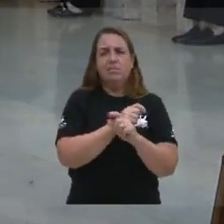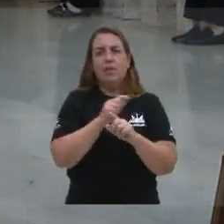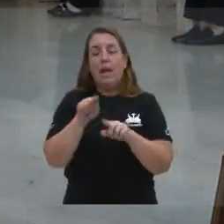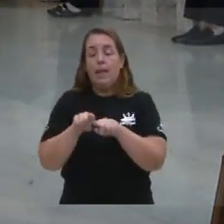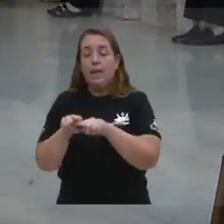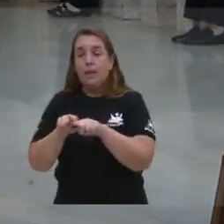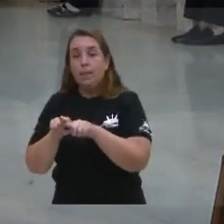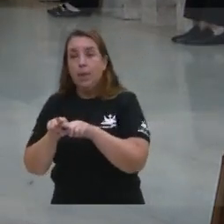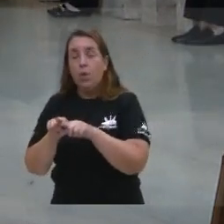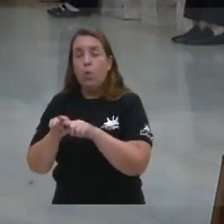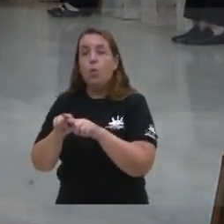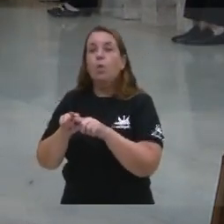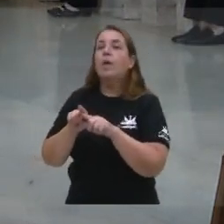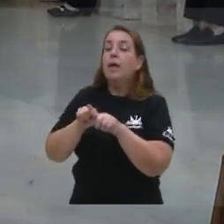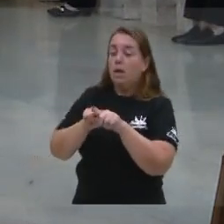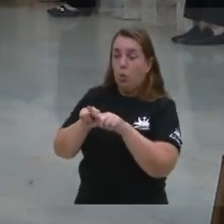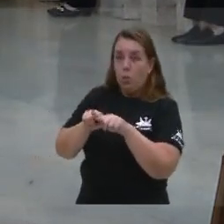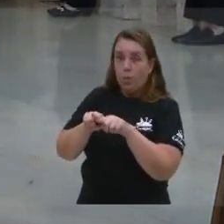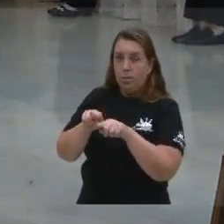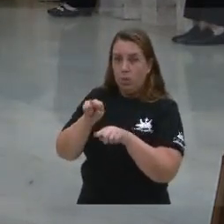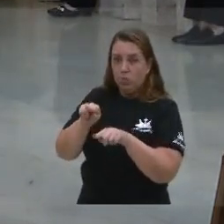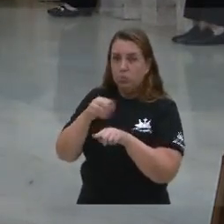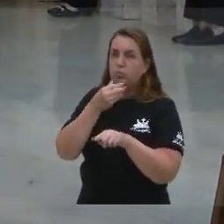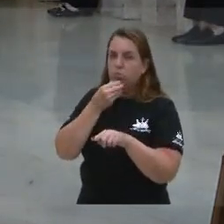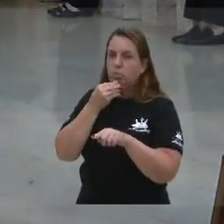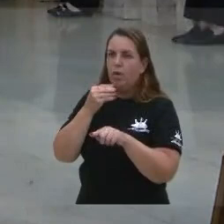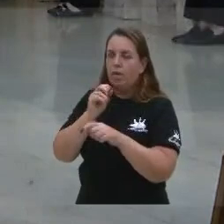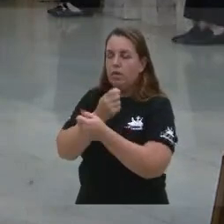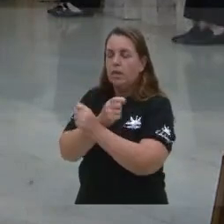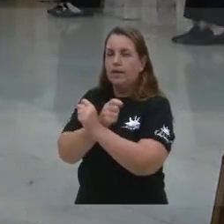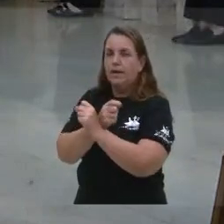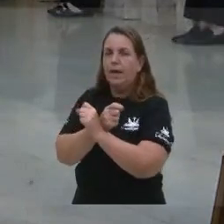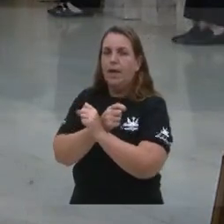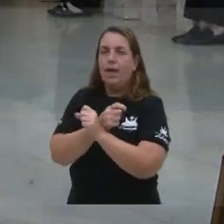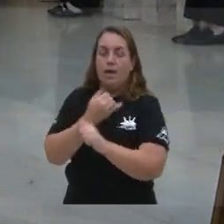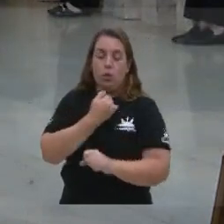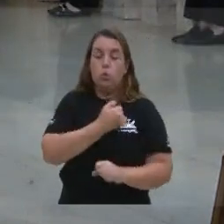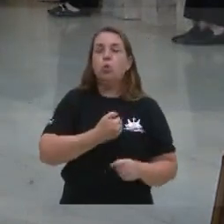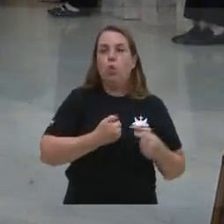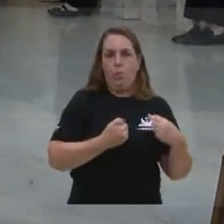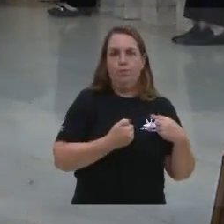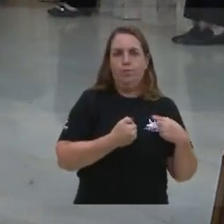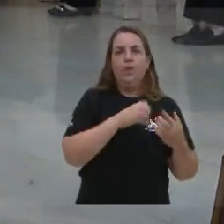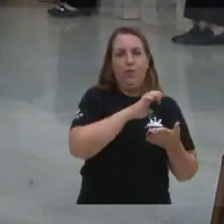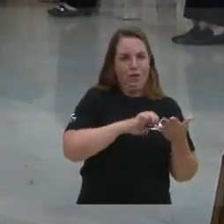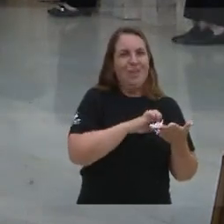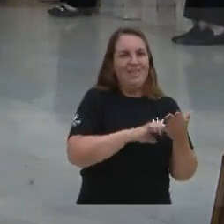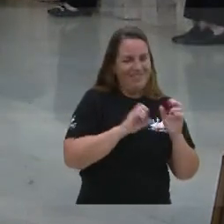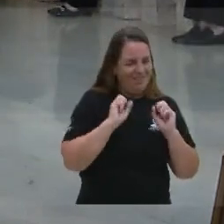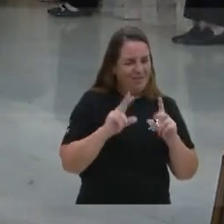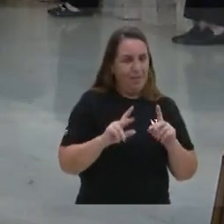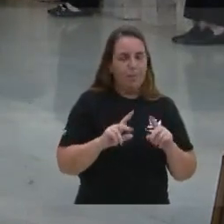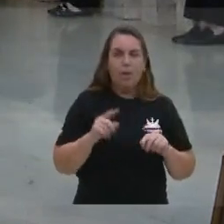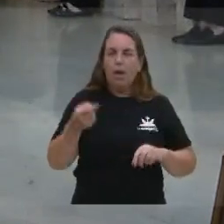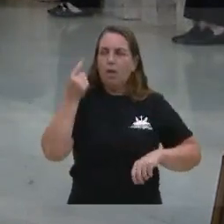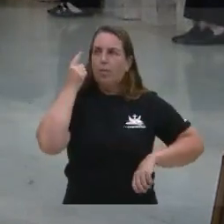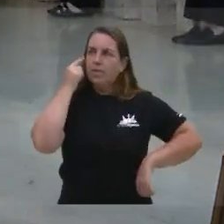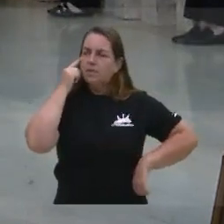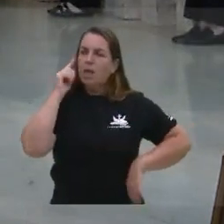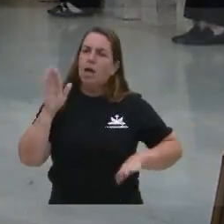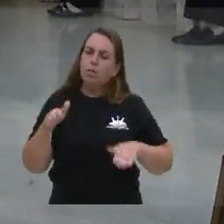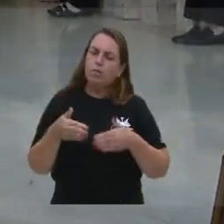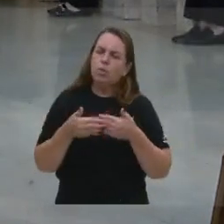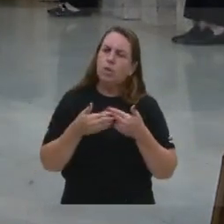era João, o evangelista, mas ele não coloca. Alguns podem pensar por humildade. Eu